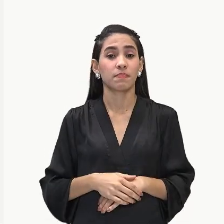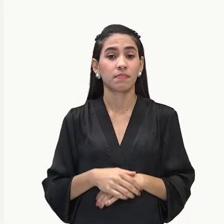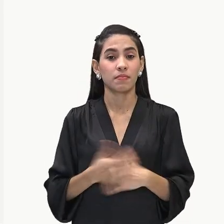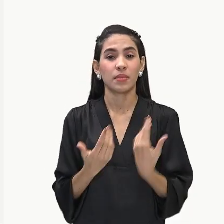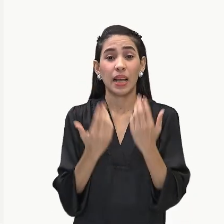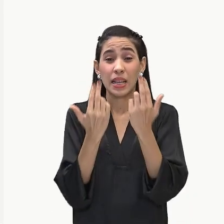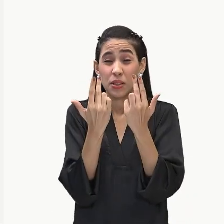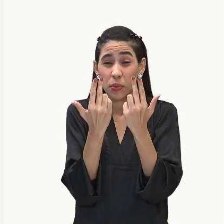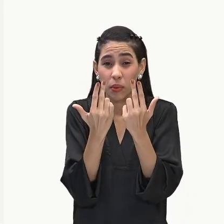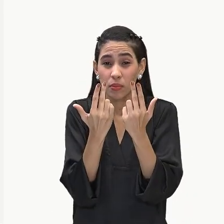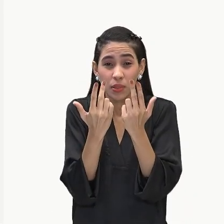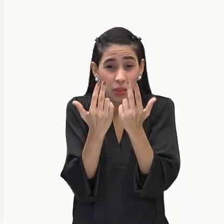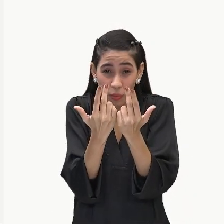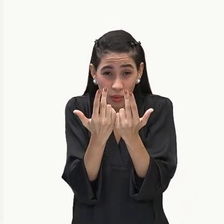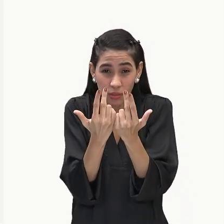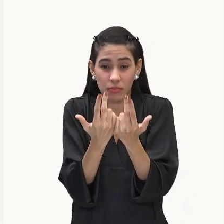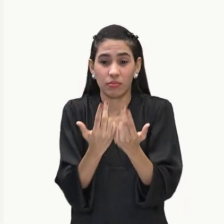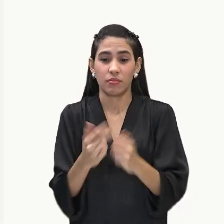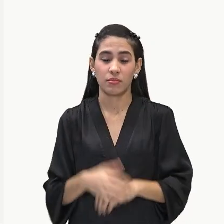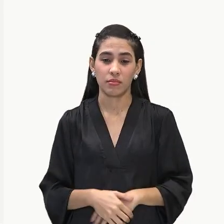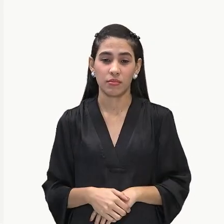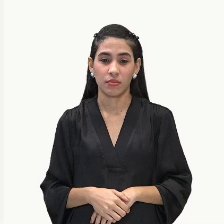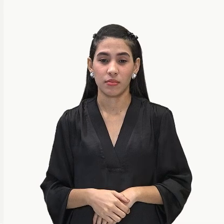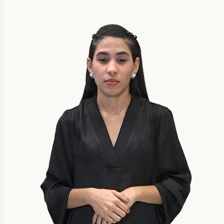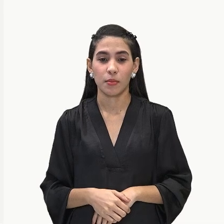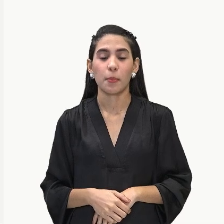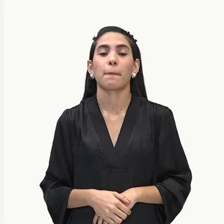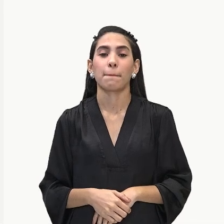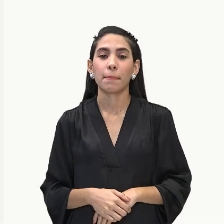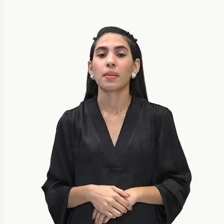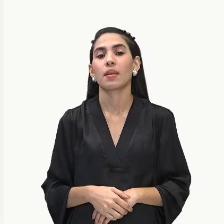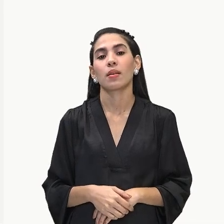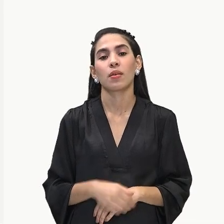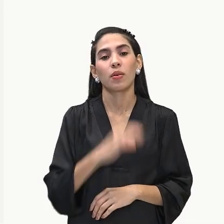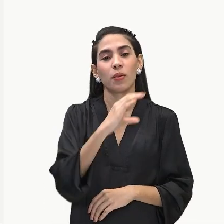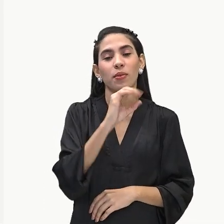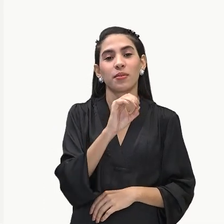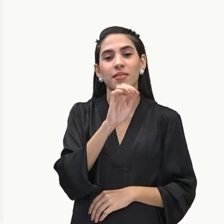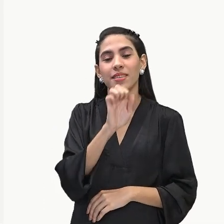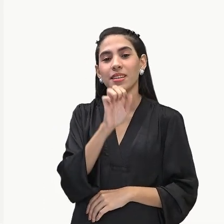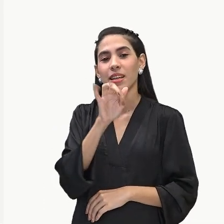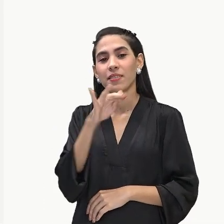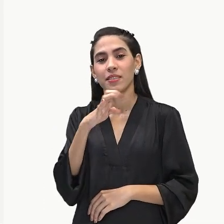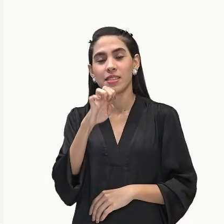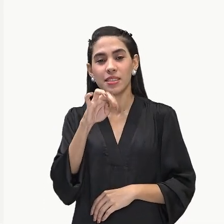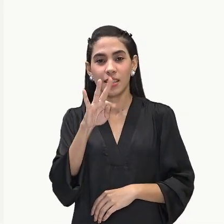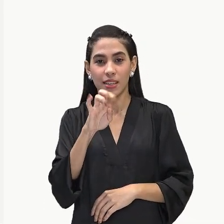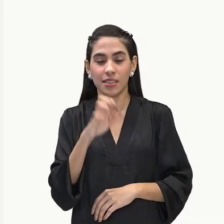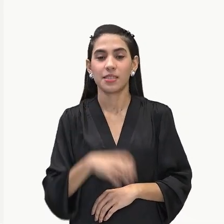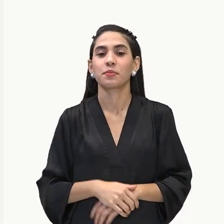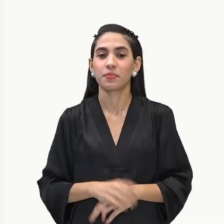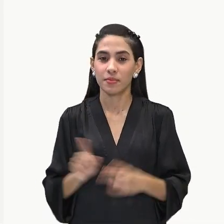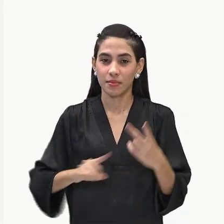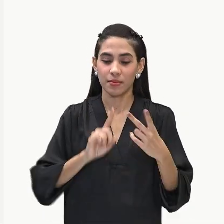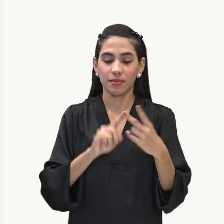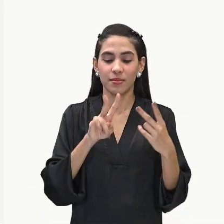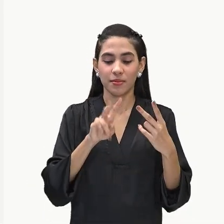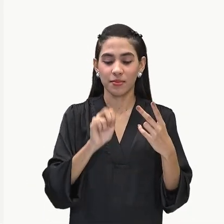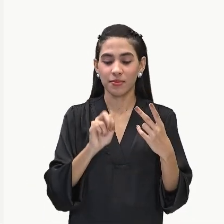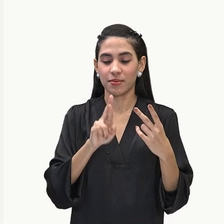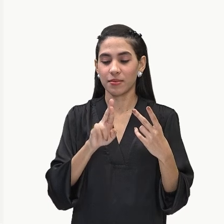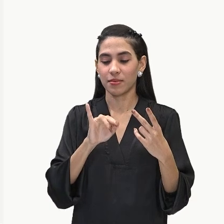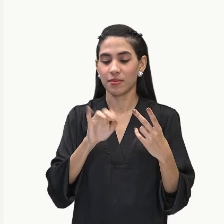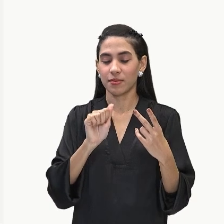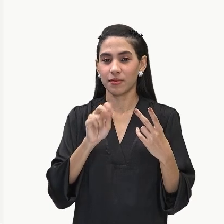falo iguaizinhos, são os semelhantes, tanto na questão do coeficiente, quanto na questão ali da variável, da